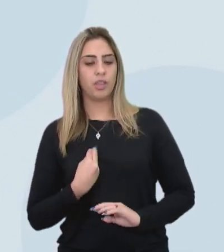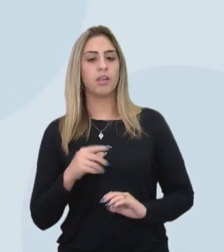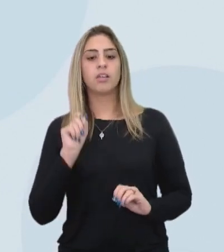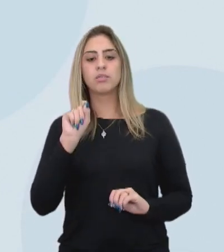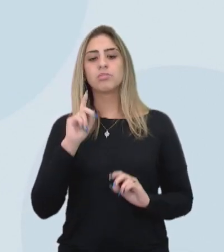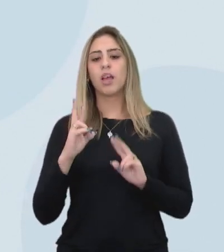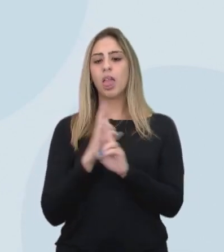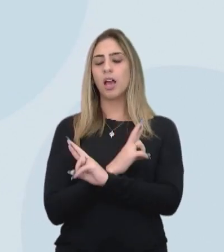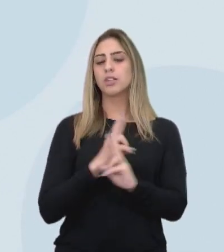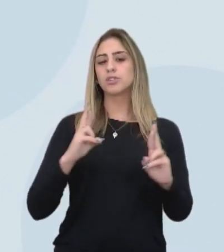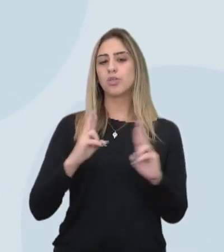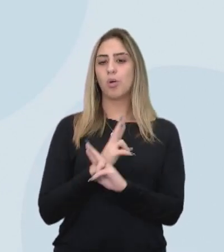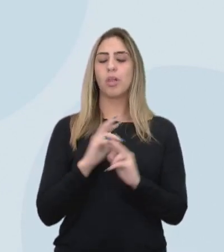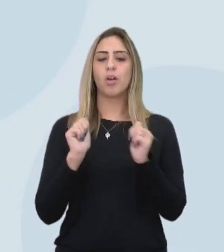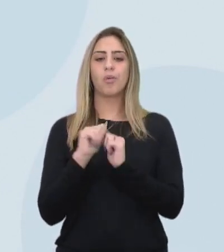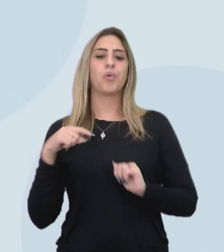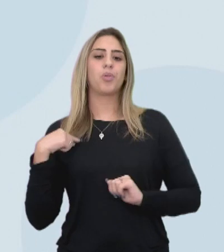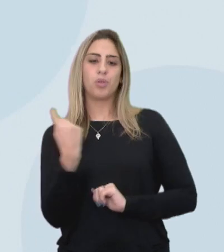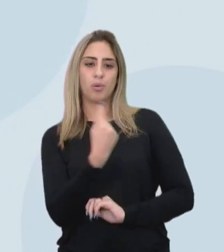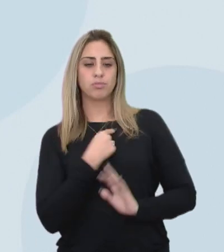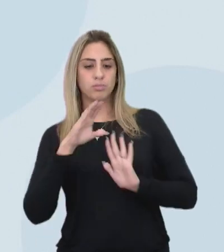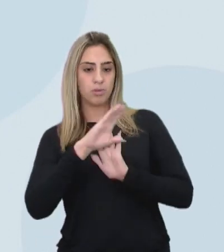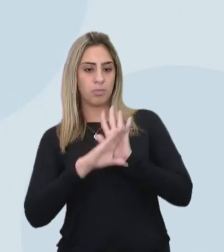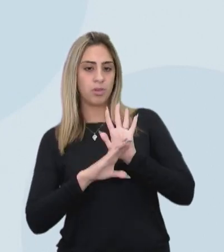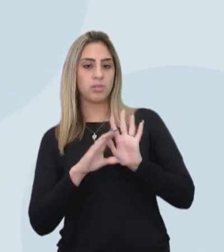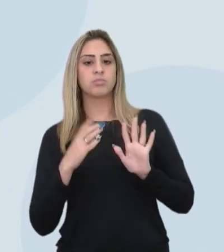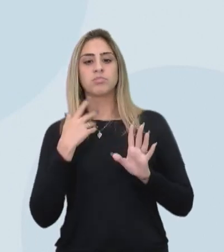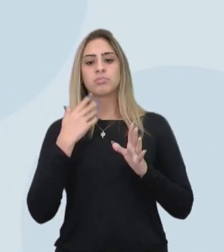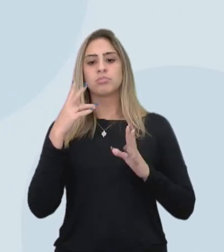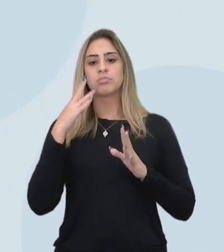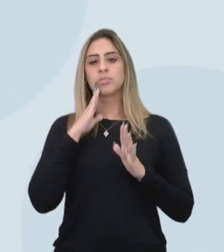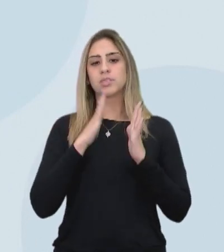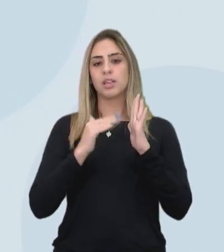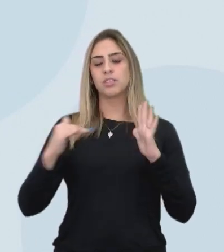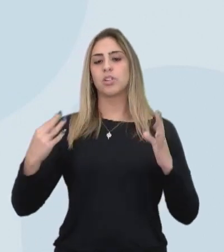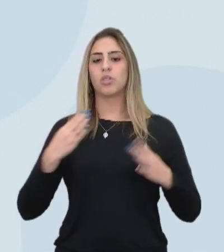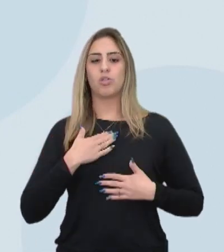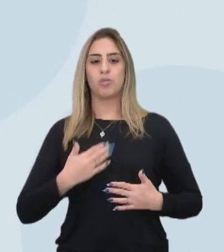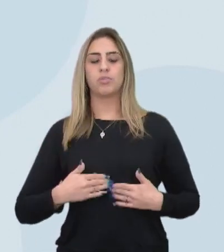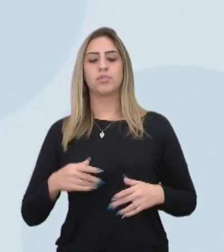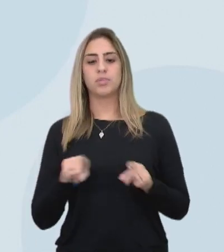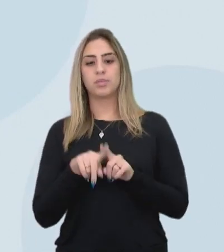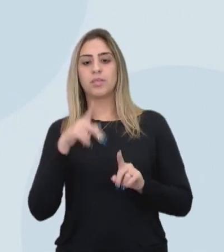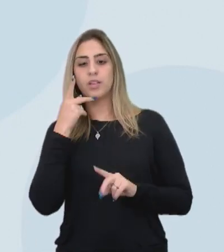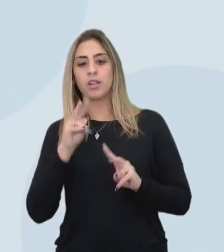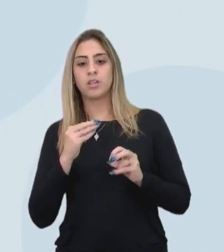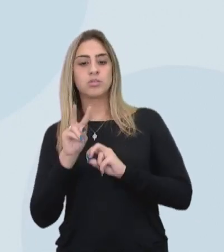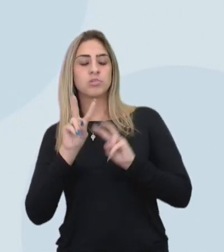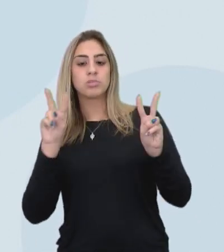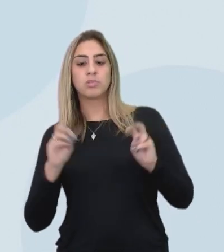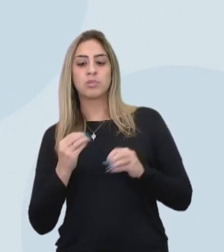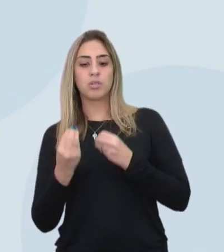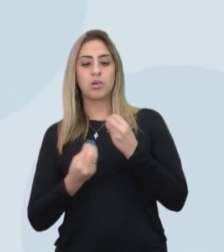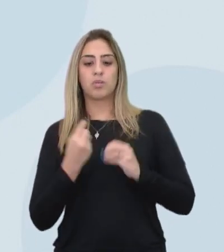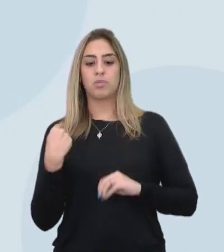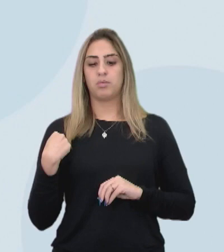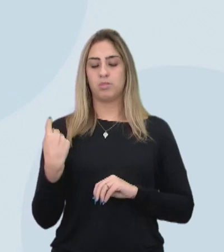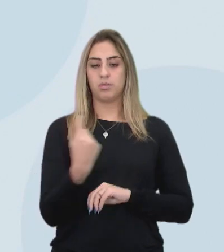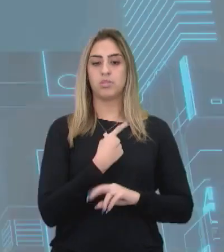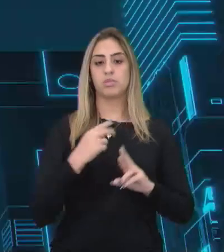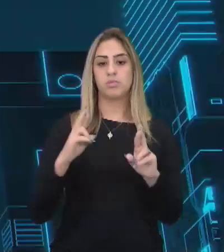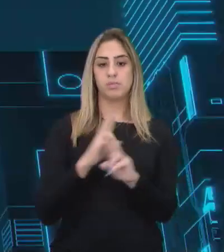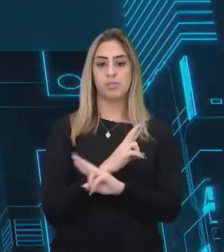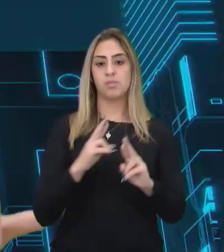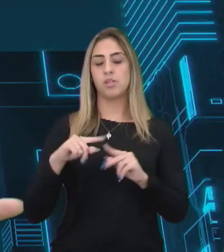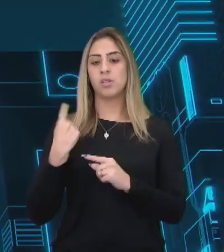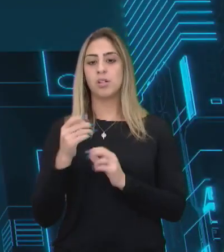se relaciona com o nosso componente, a estética do corpo, né? Que também vai falar sobre como a gente se relaciona,